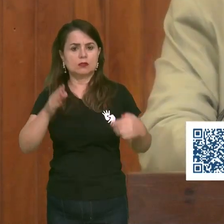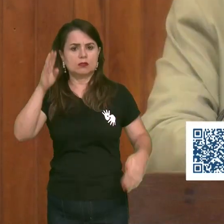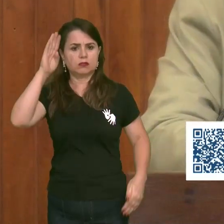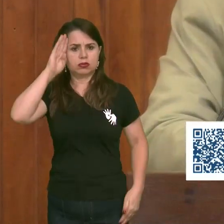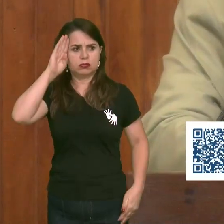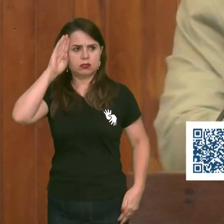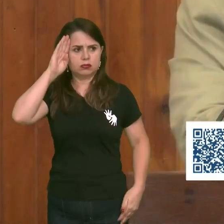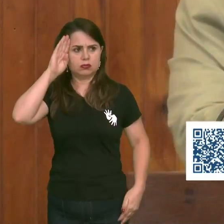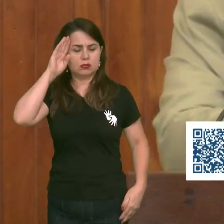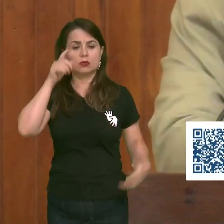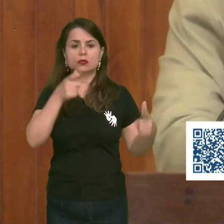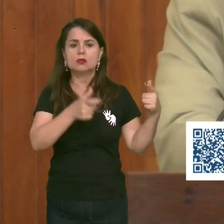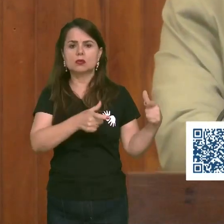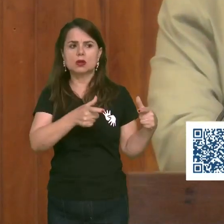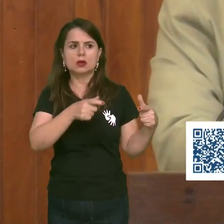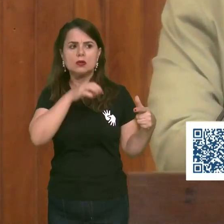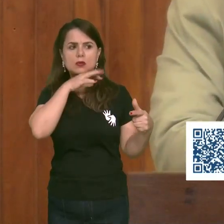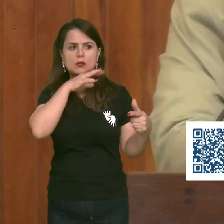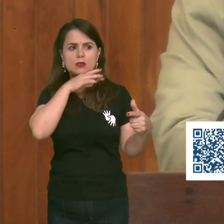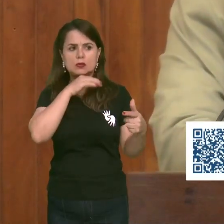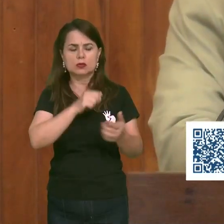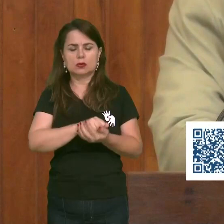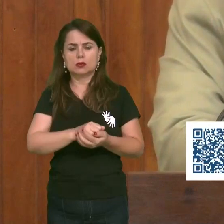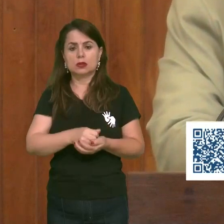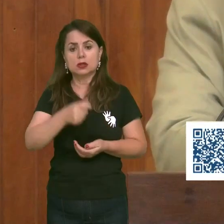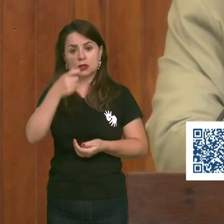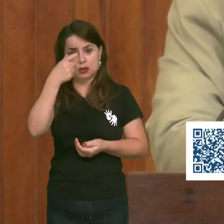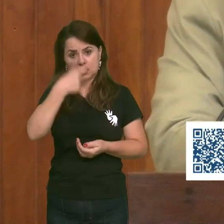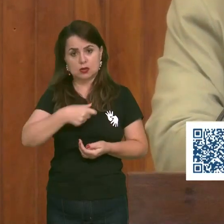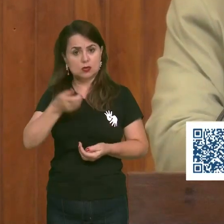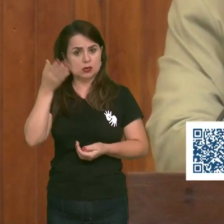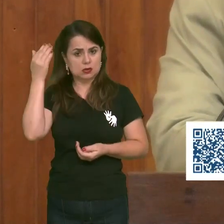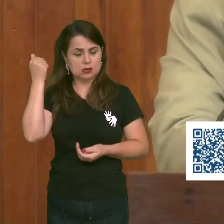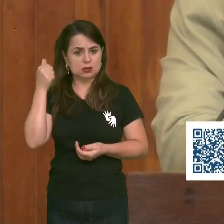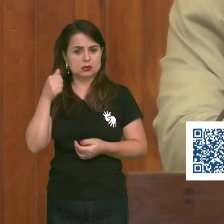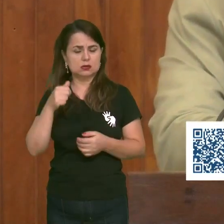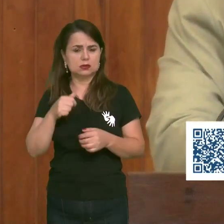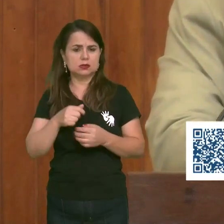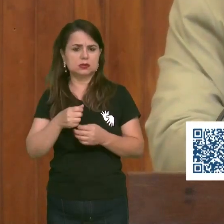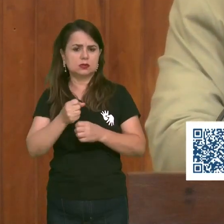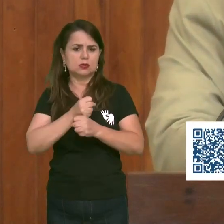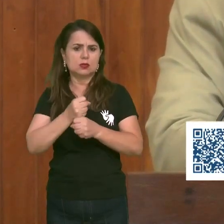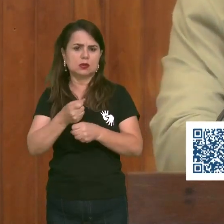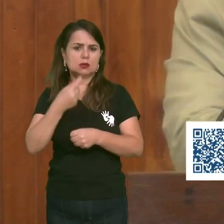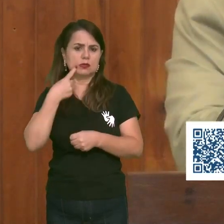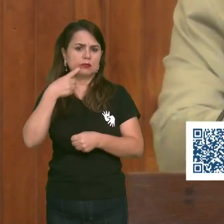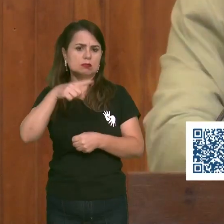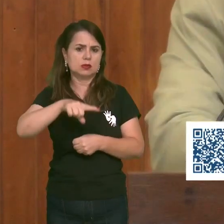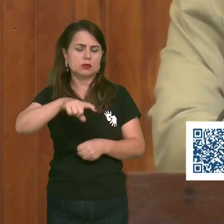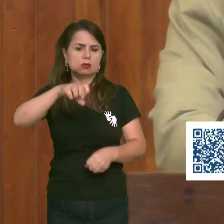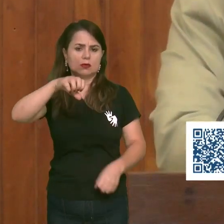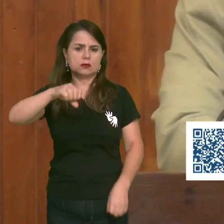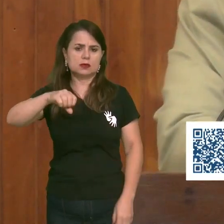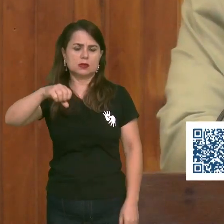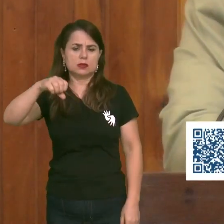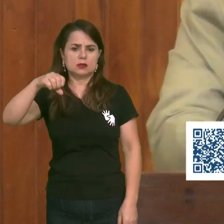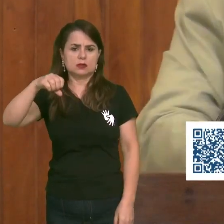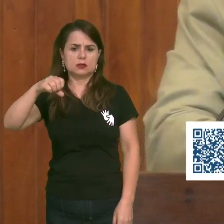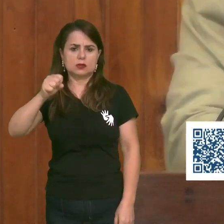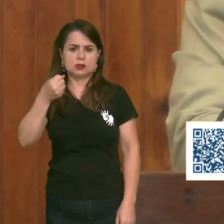militar no TG 02 059 no ano de 1985 eu fui atirador